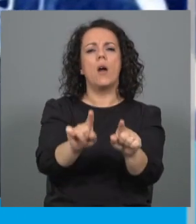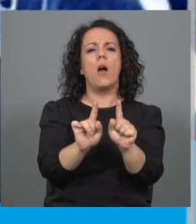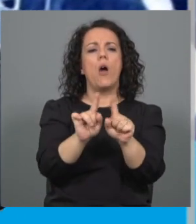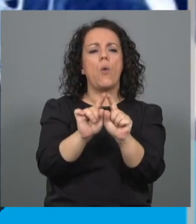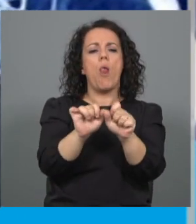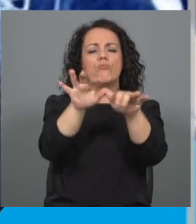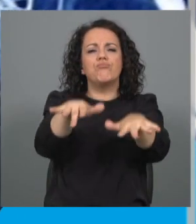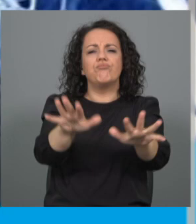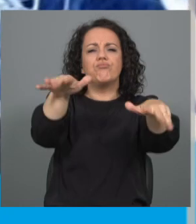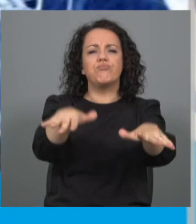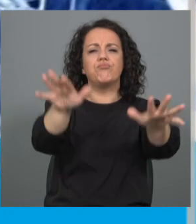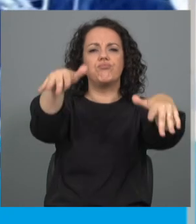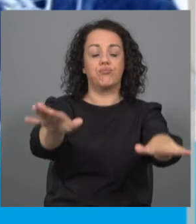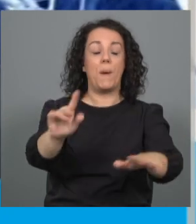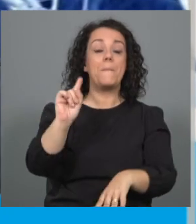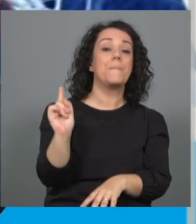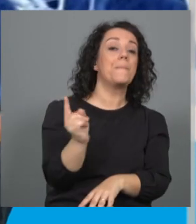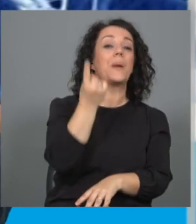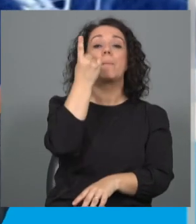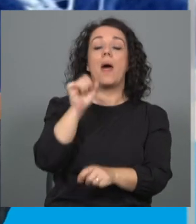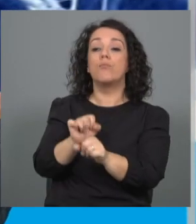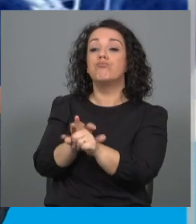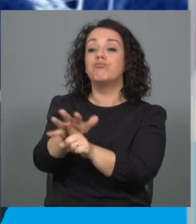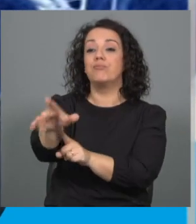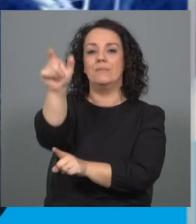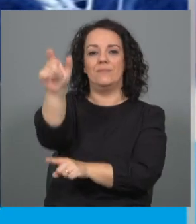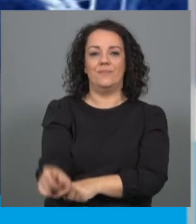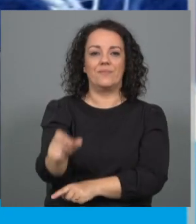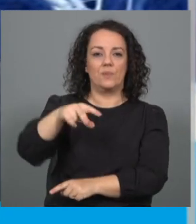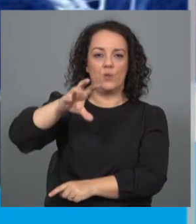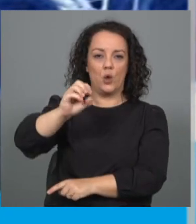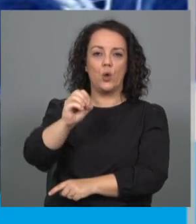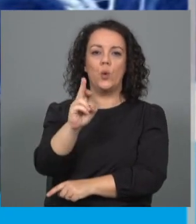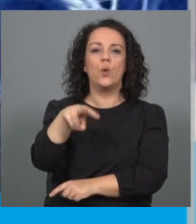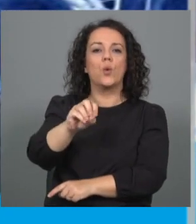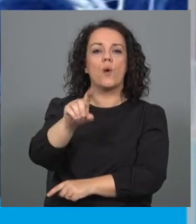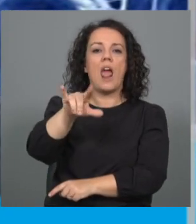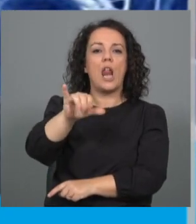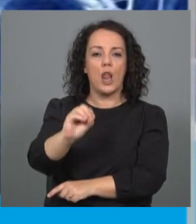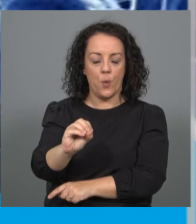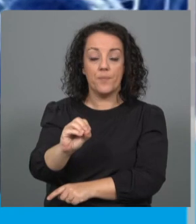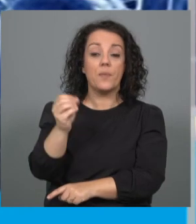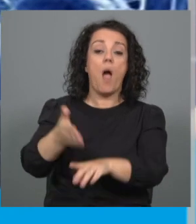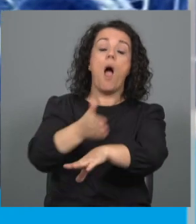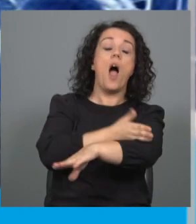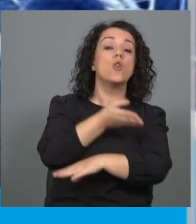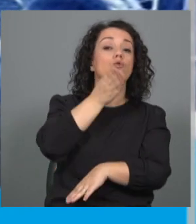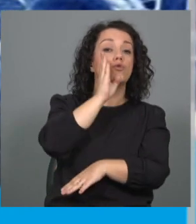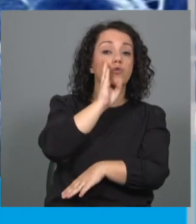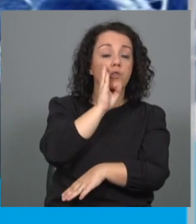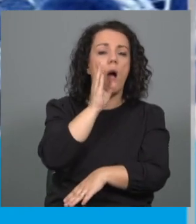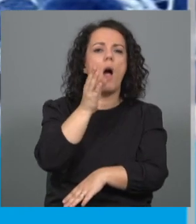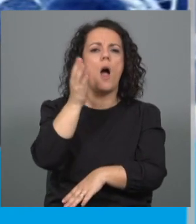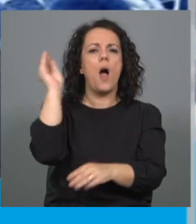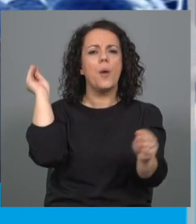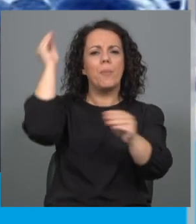no coração de cada homem. E Cornélio é o primeiro pagão. Já anteriormente tínhamos visto o batismo do etíope, o eunuco